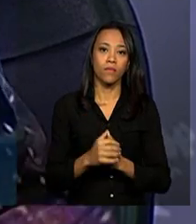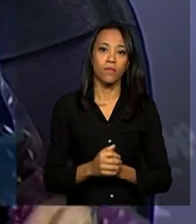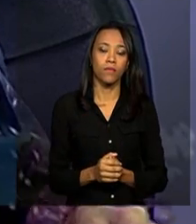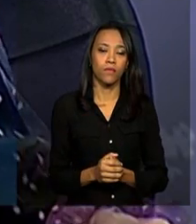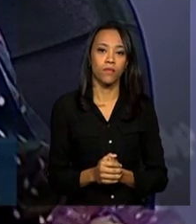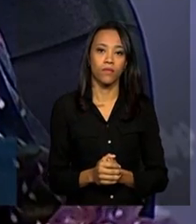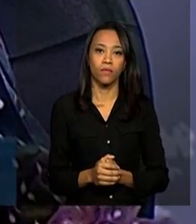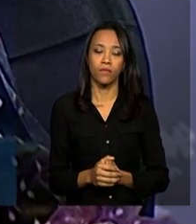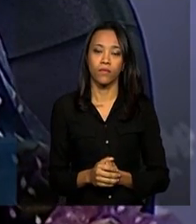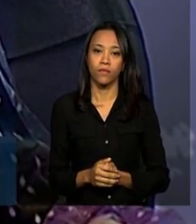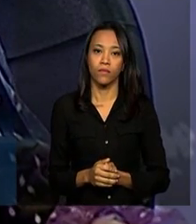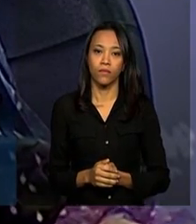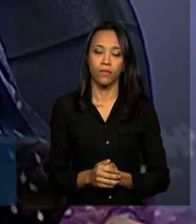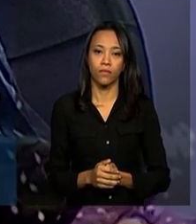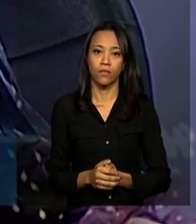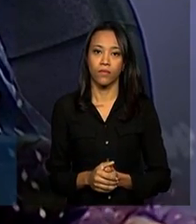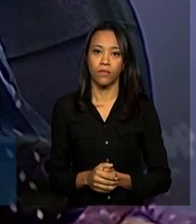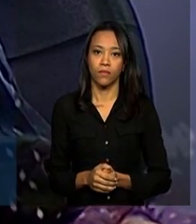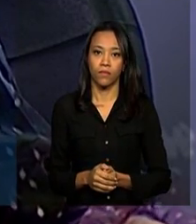em